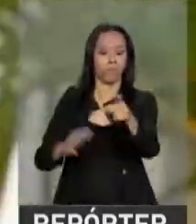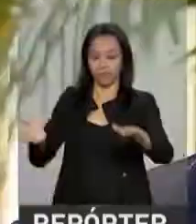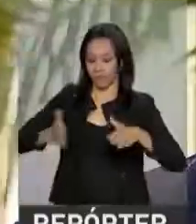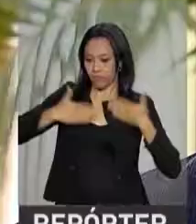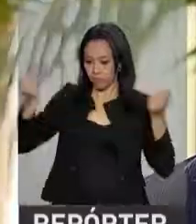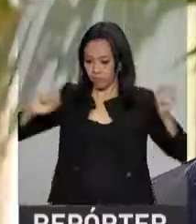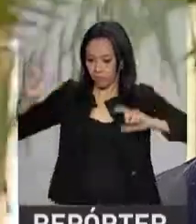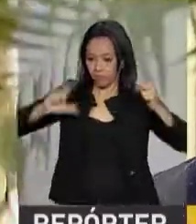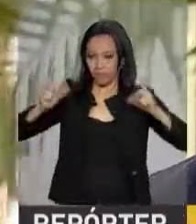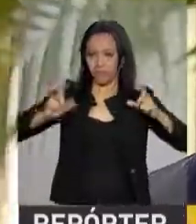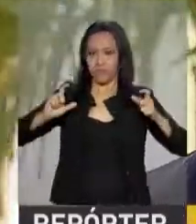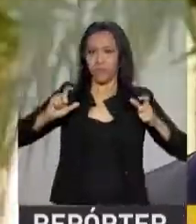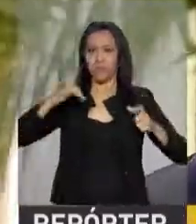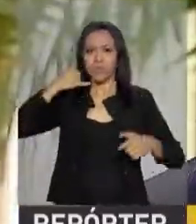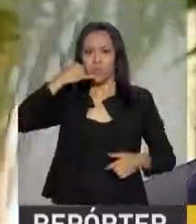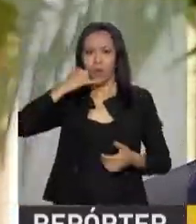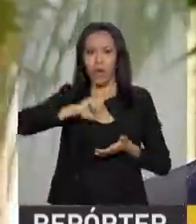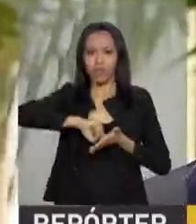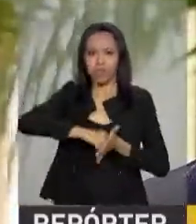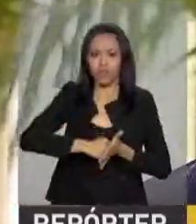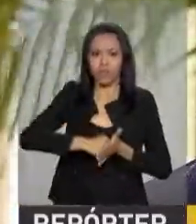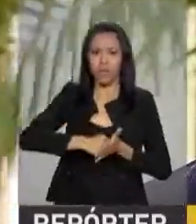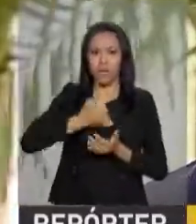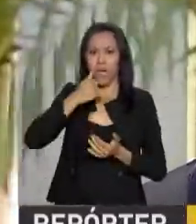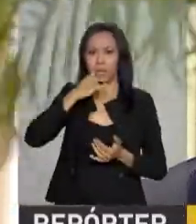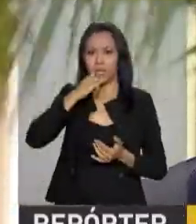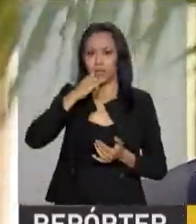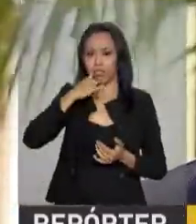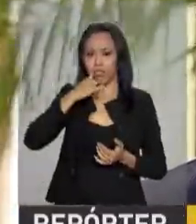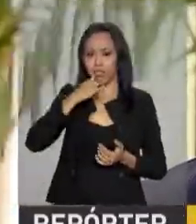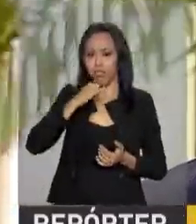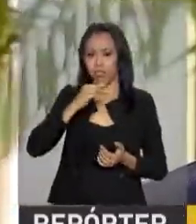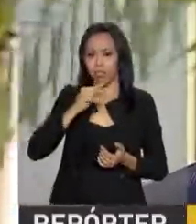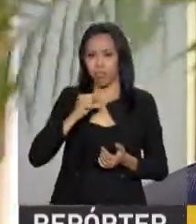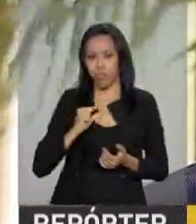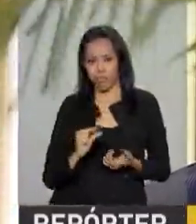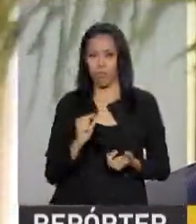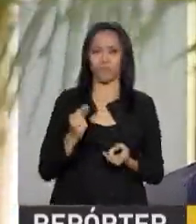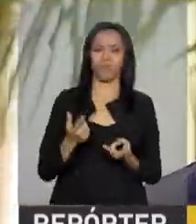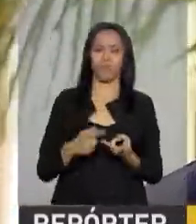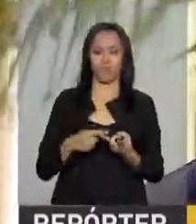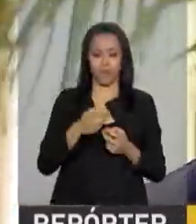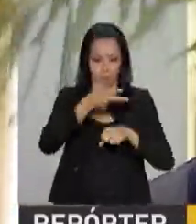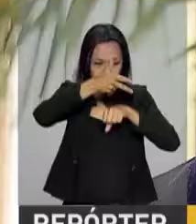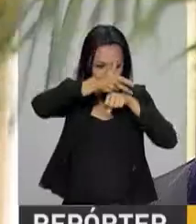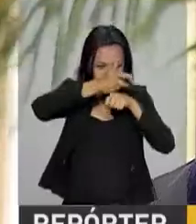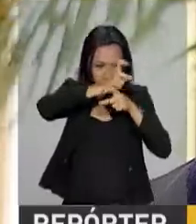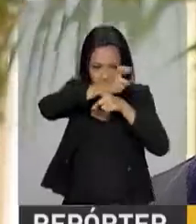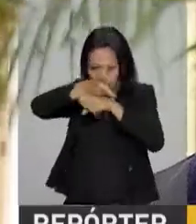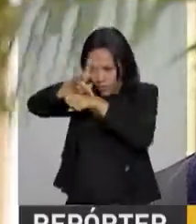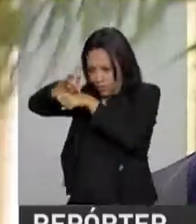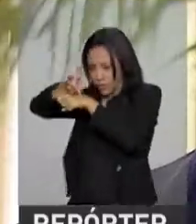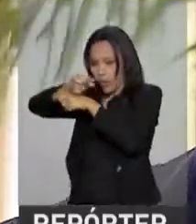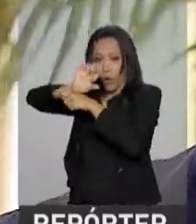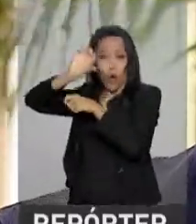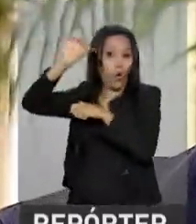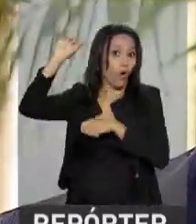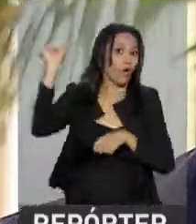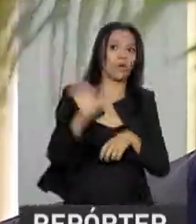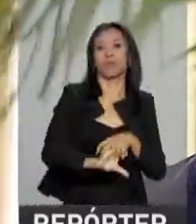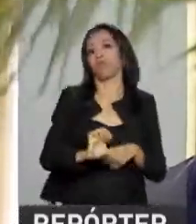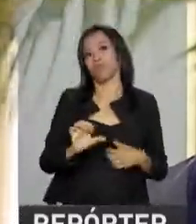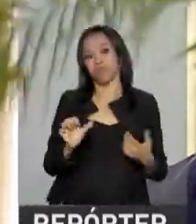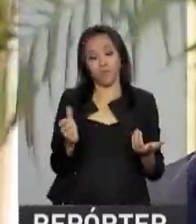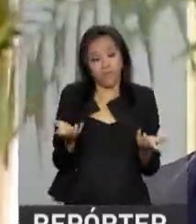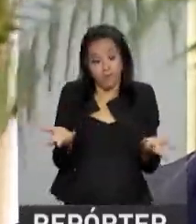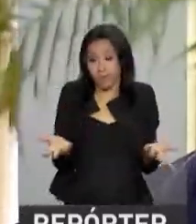surgir ele travou ea bateria não recarregar vá é a câmera era horrível não funcionava então realmente